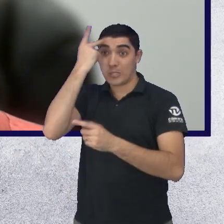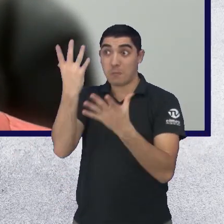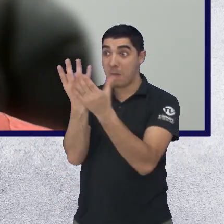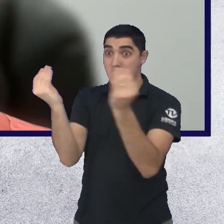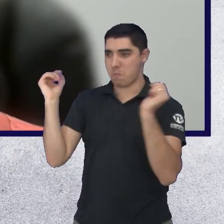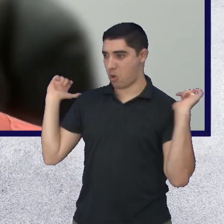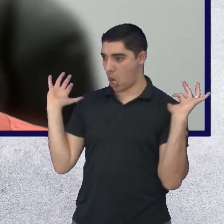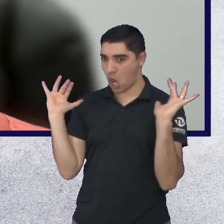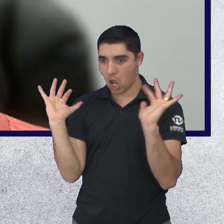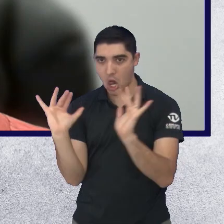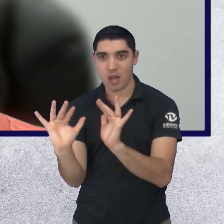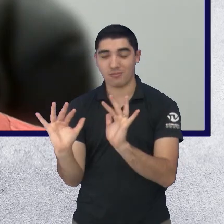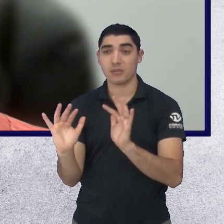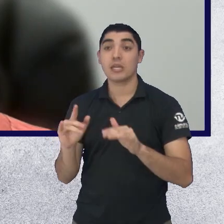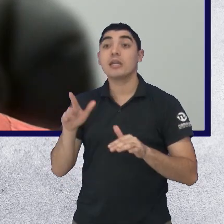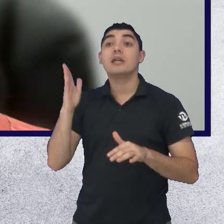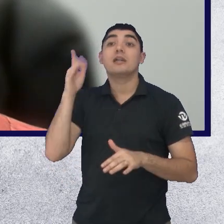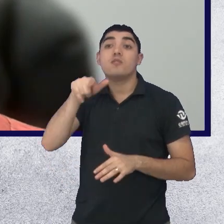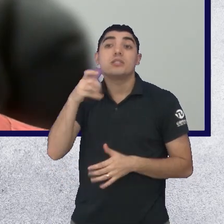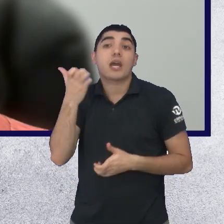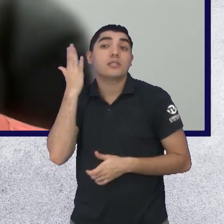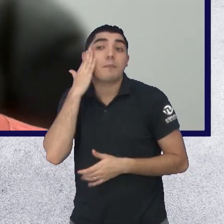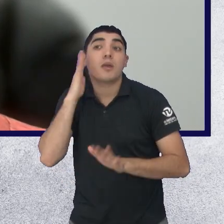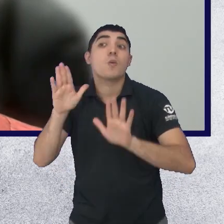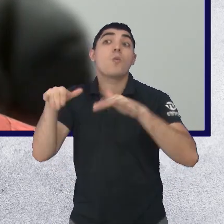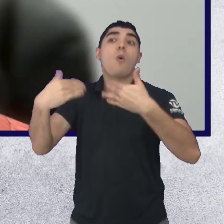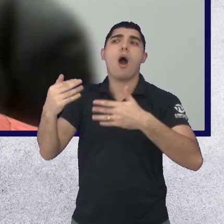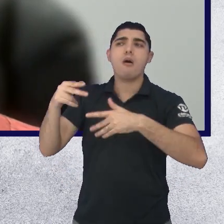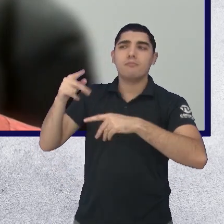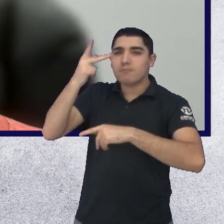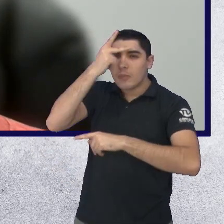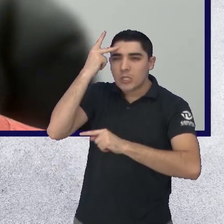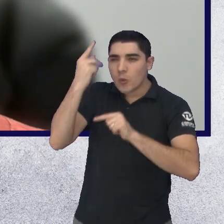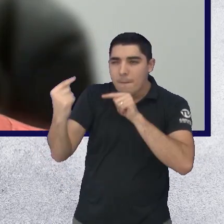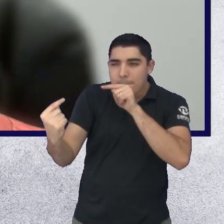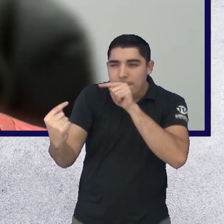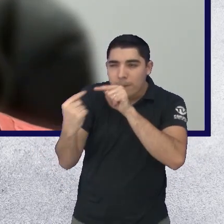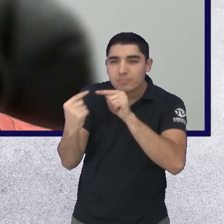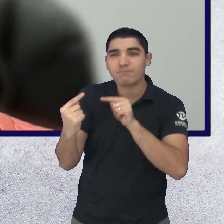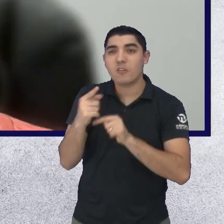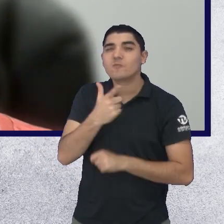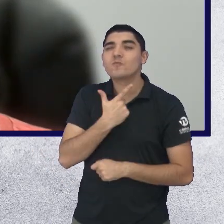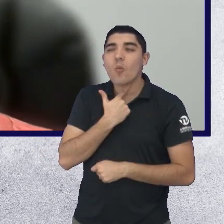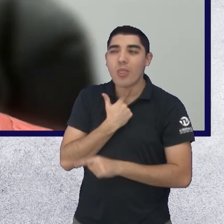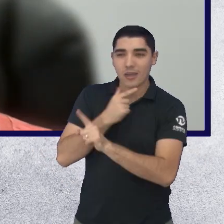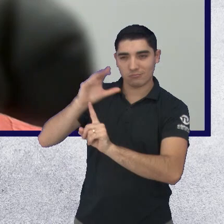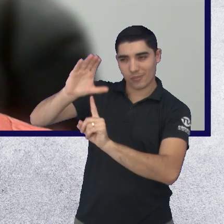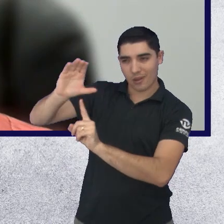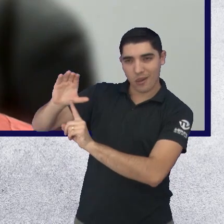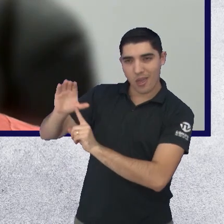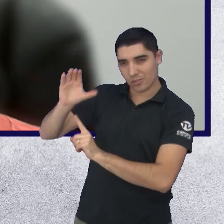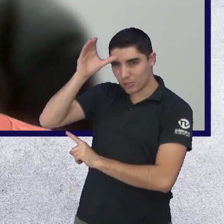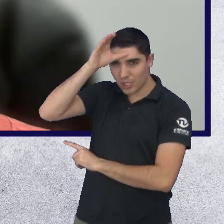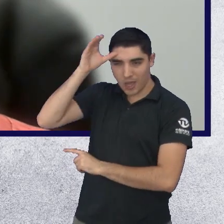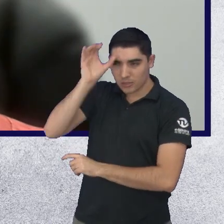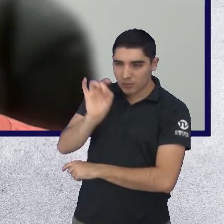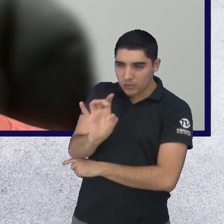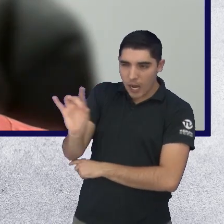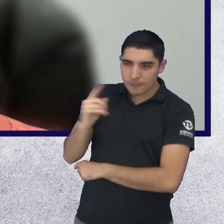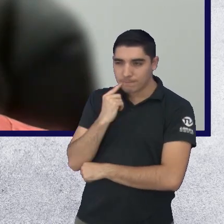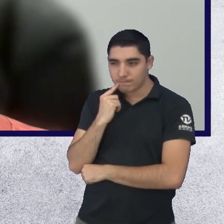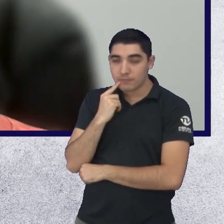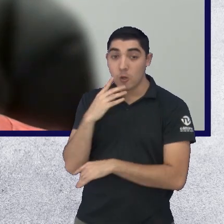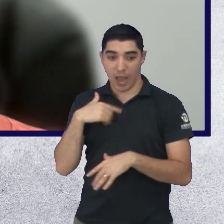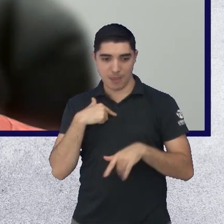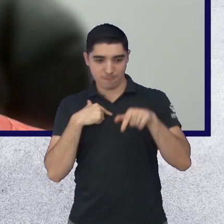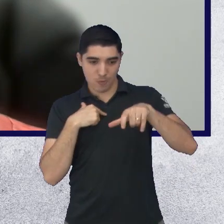seu público-alvo, ele está por ali, ele vai até o local, ele se desloca para fazer uma refeição no seu